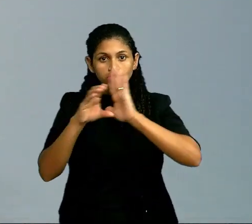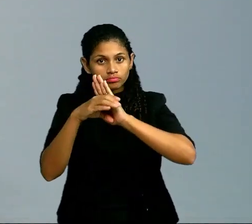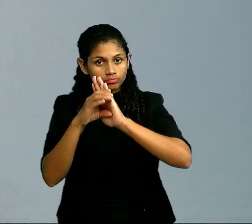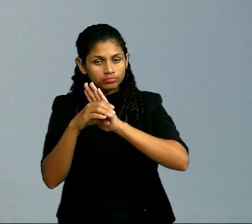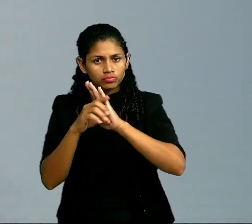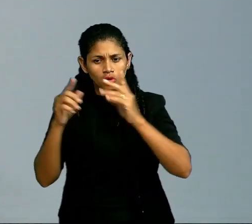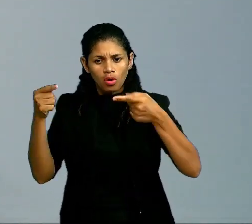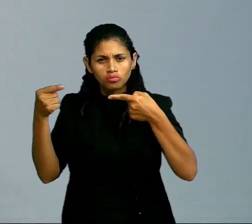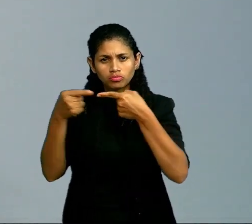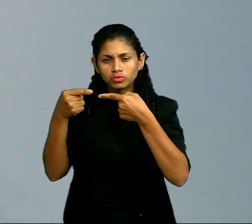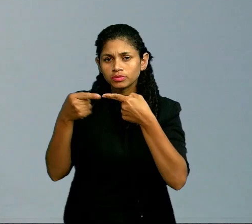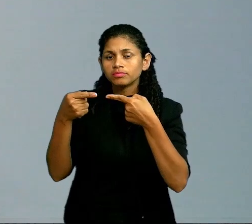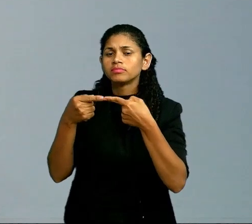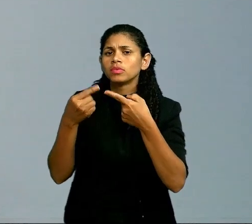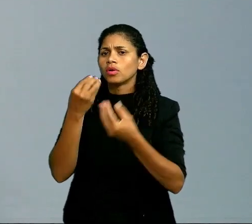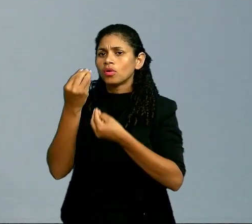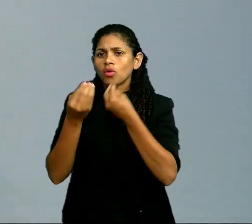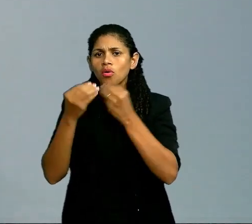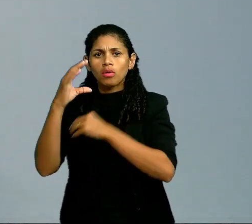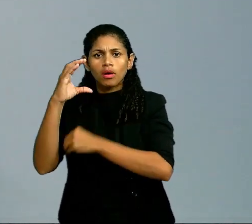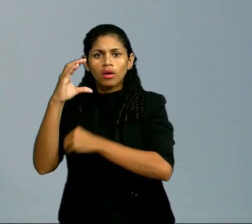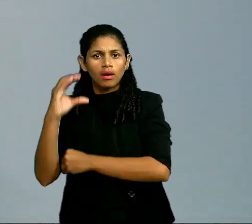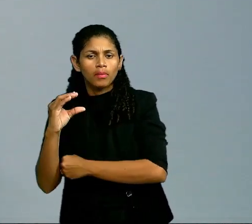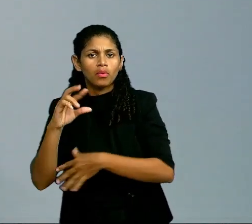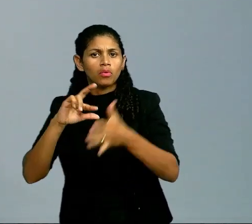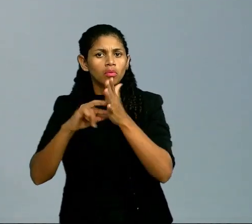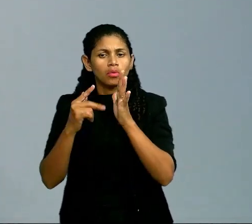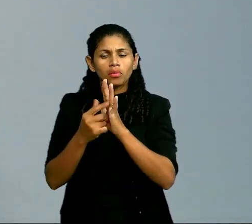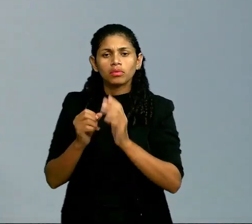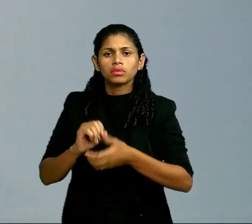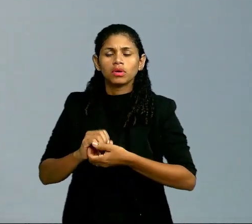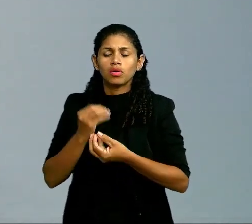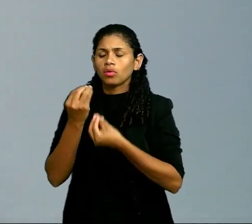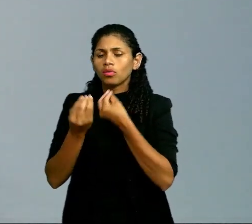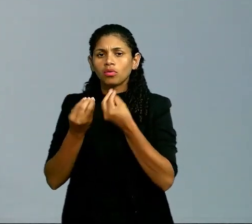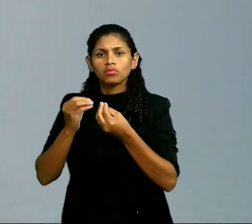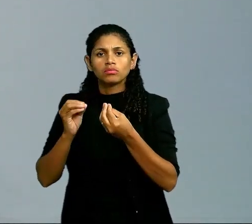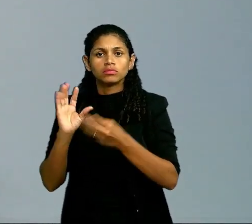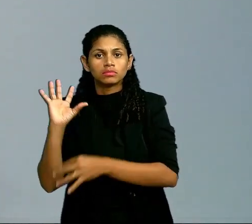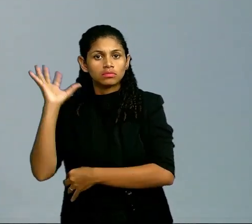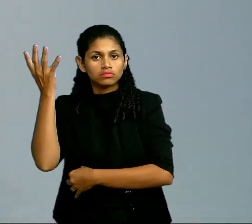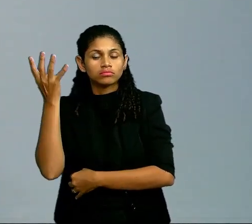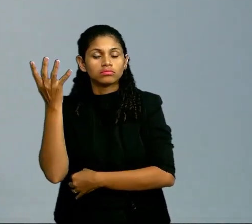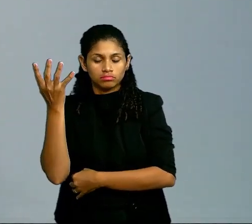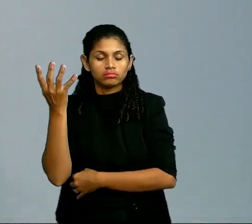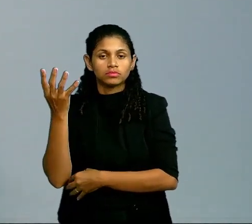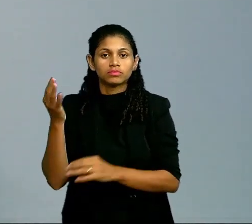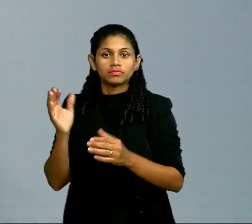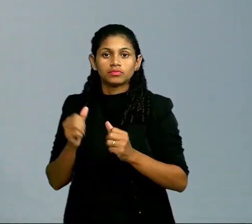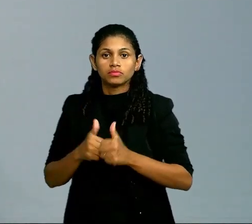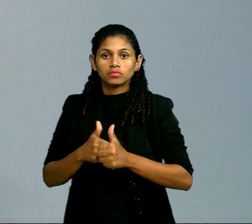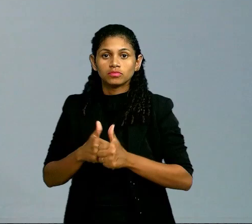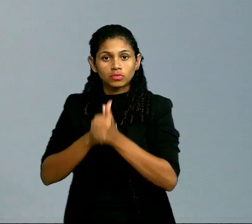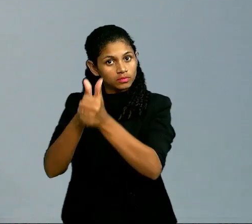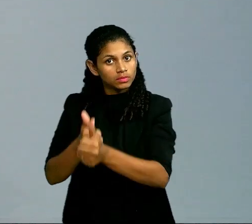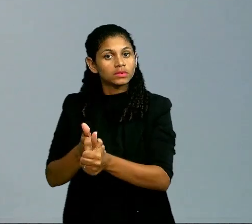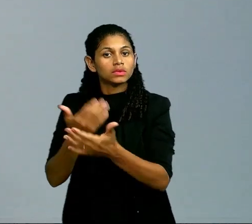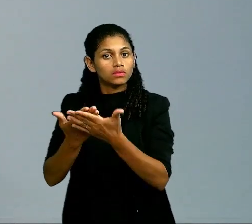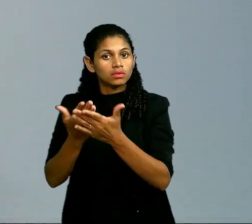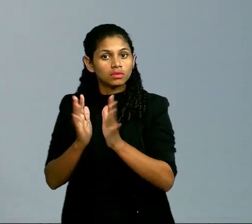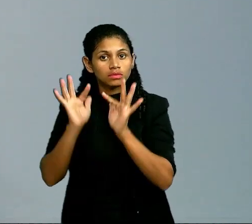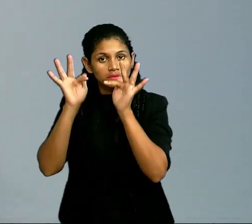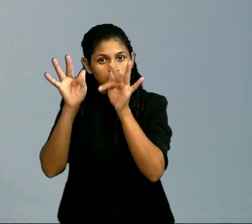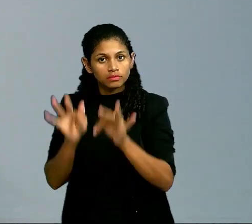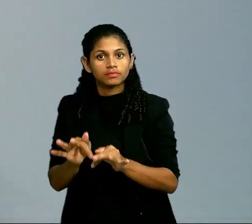o que é carbono, como que a química orgânica se comporta, quais suas valências. Então fica com a gente e acompanha essa aula até o